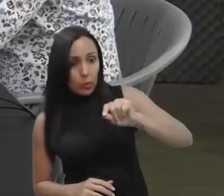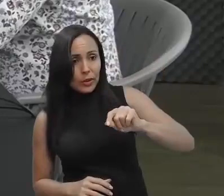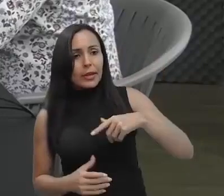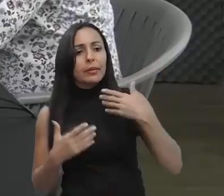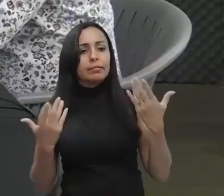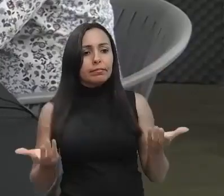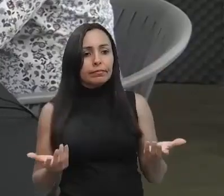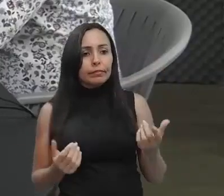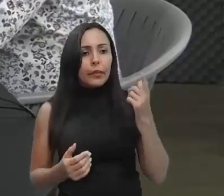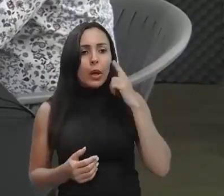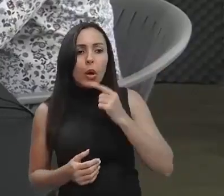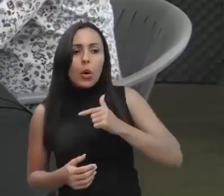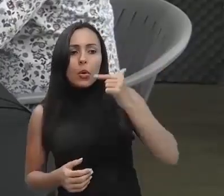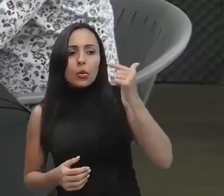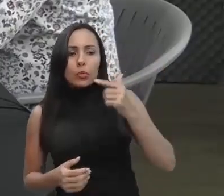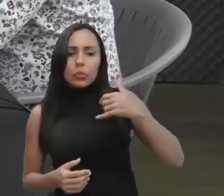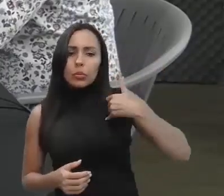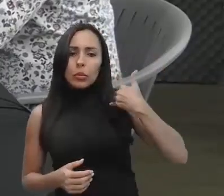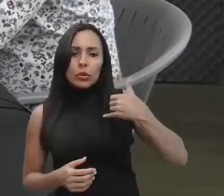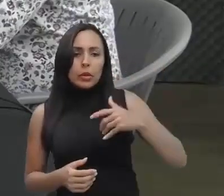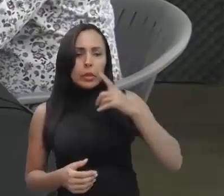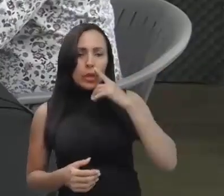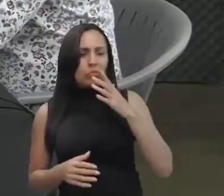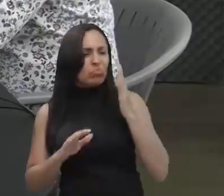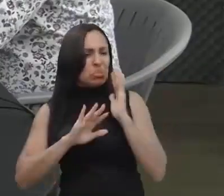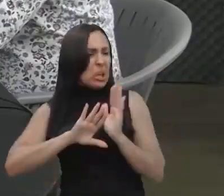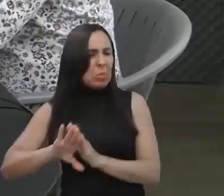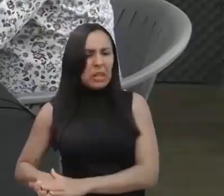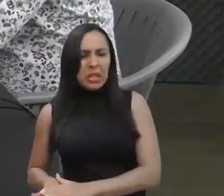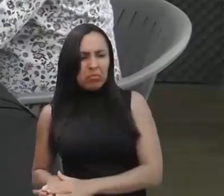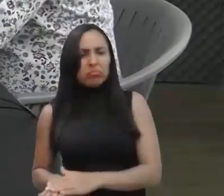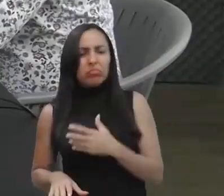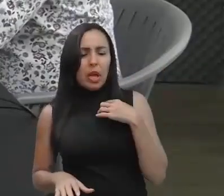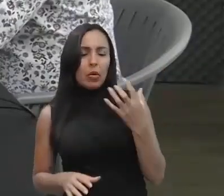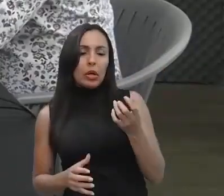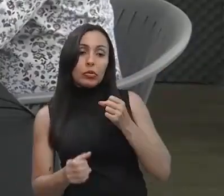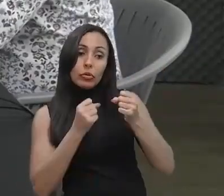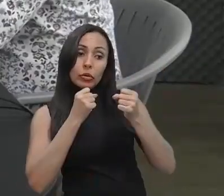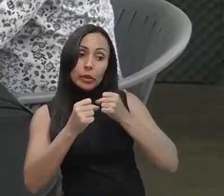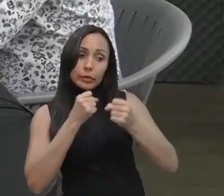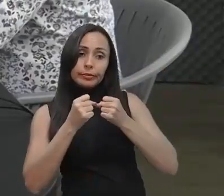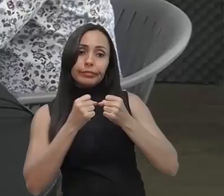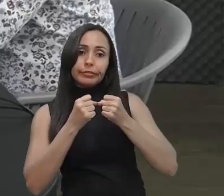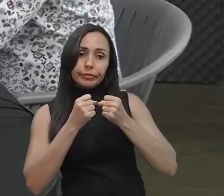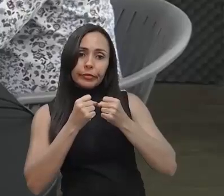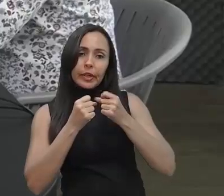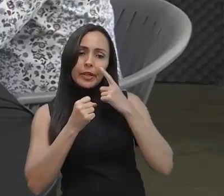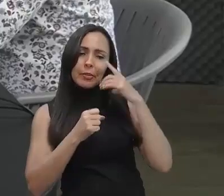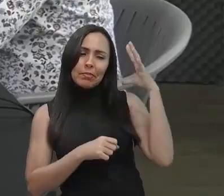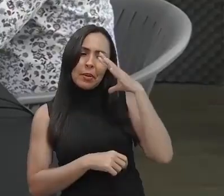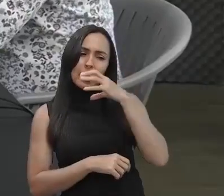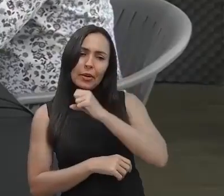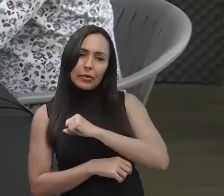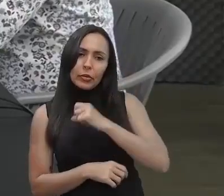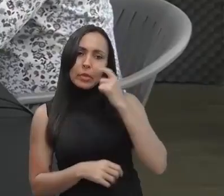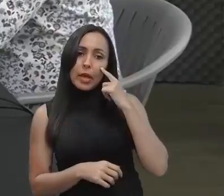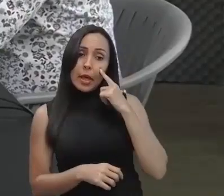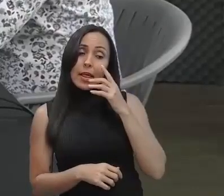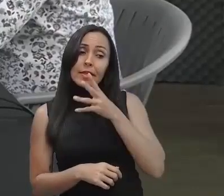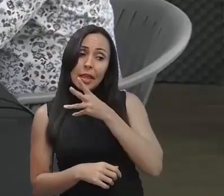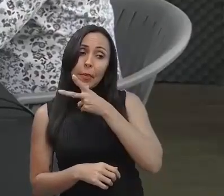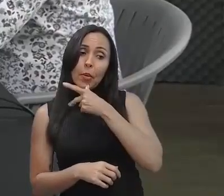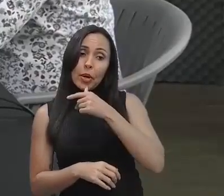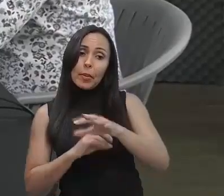dois anos eu disse eu não quero mais não agora eu quero jornalismo E aí fiz jornalismo me apaixonei demorei muito para me formar